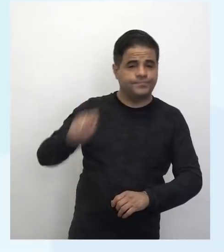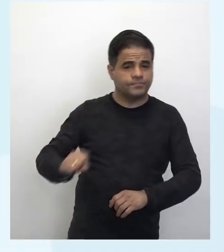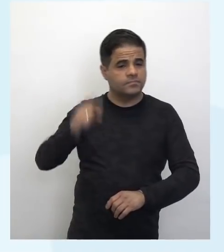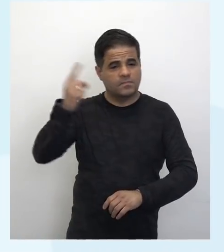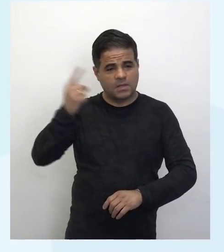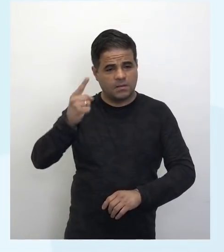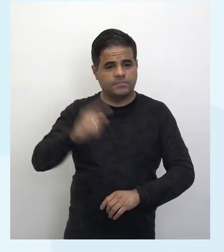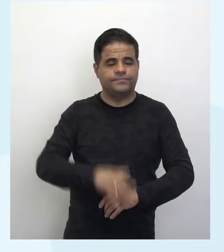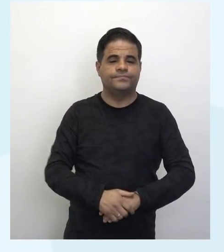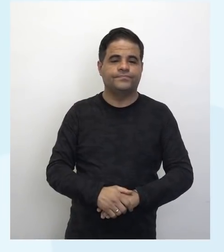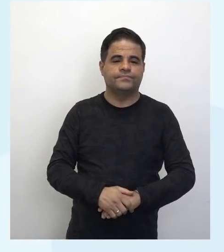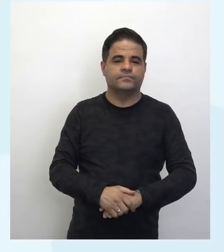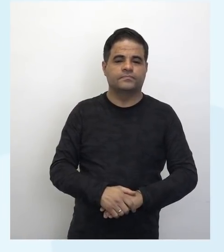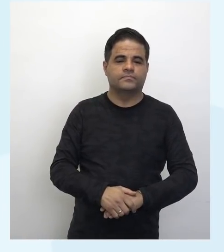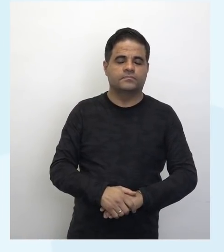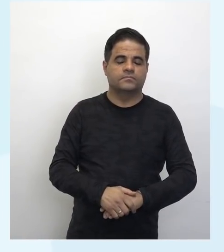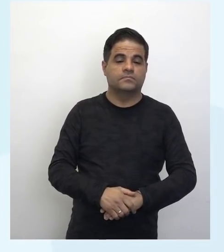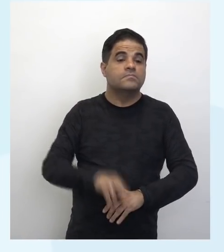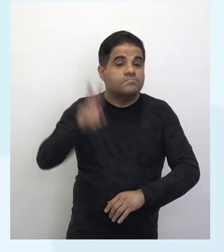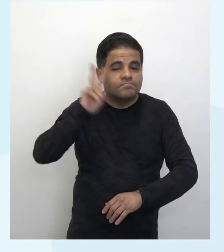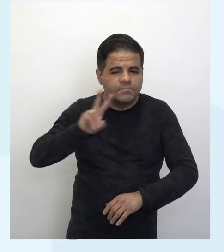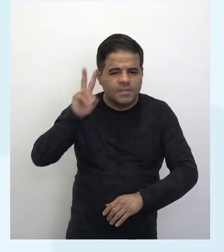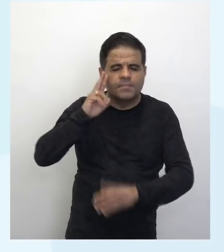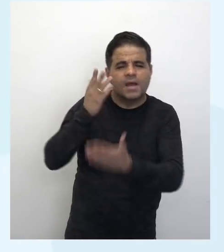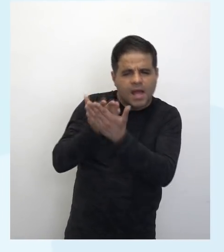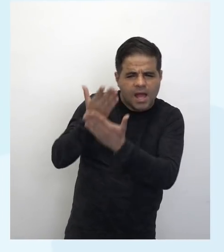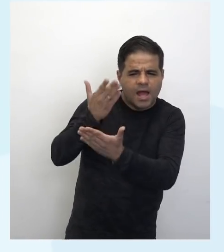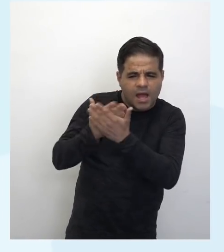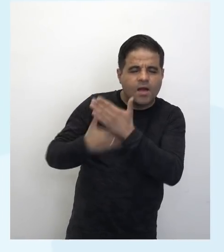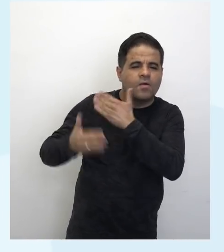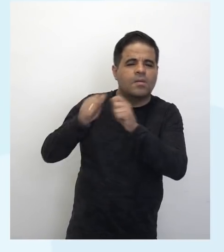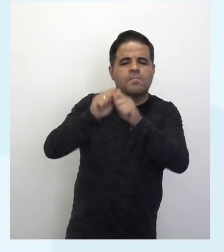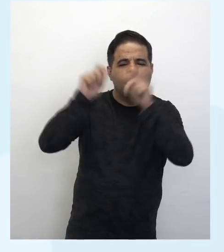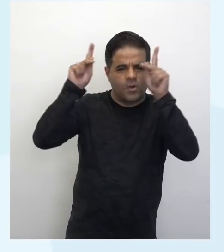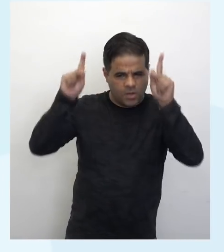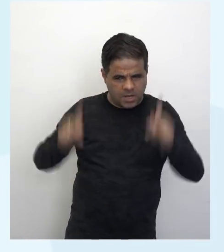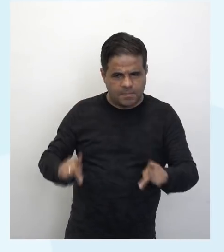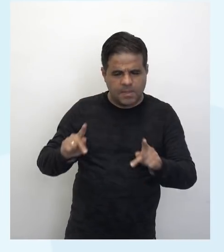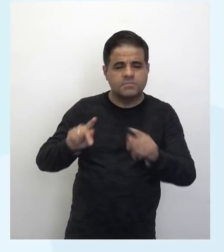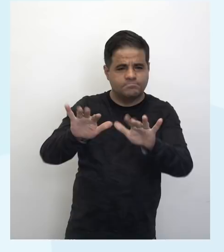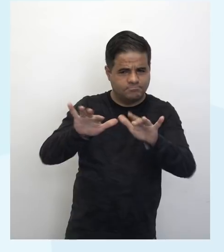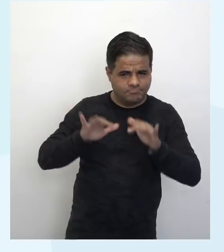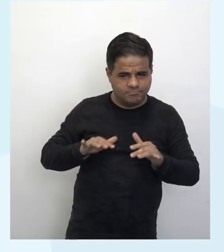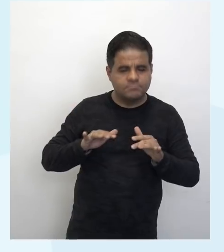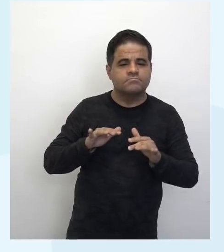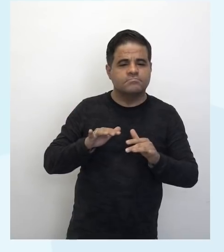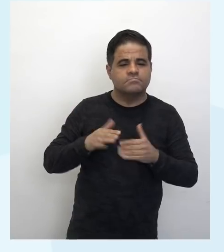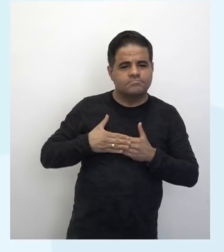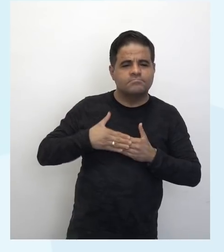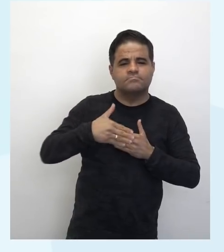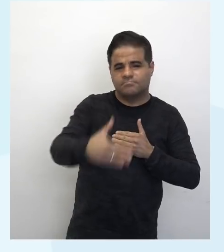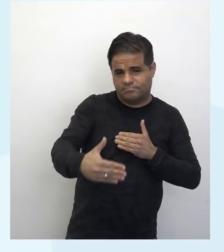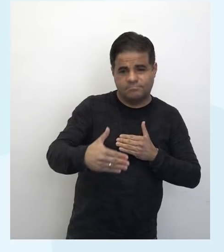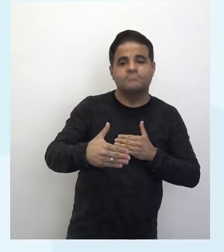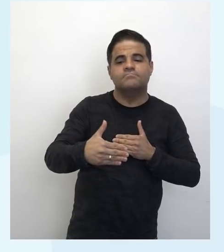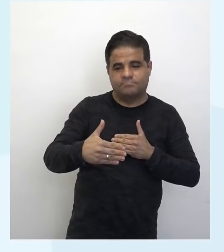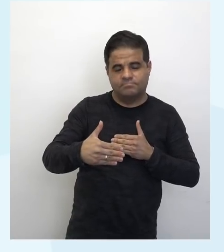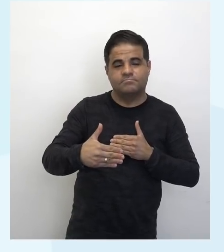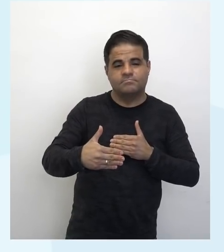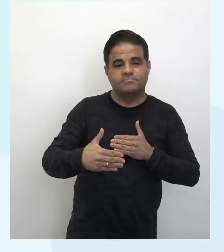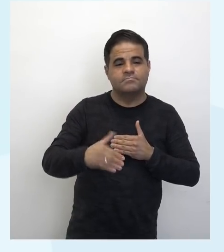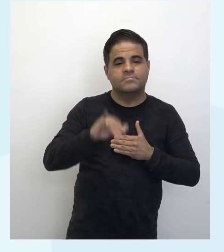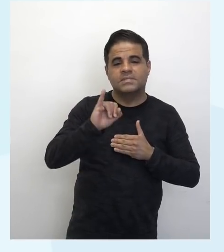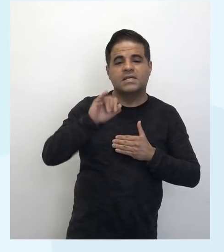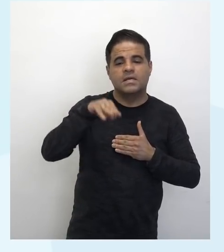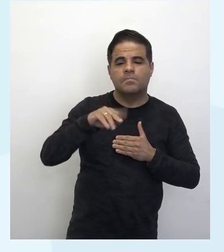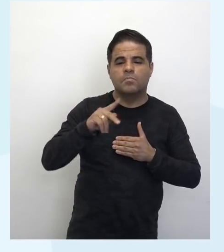primeiro, agora a gente vai lembrar das nossas aulas de programação, tá? 12 segundos. Em 10 segundos?